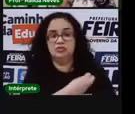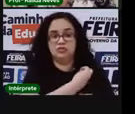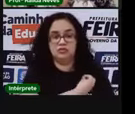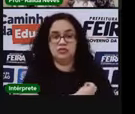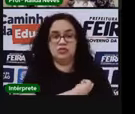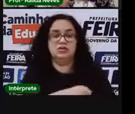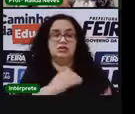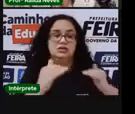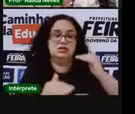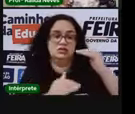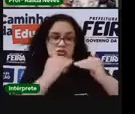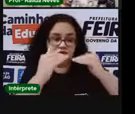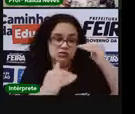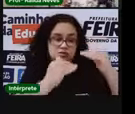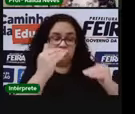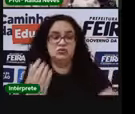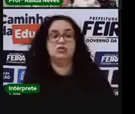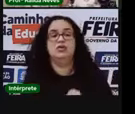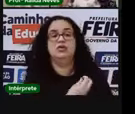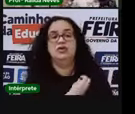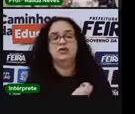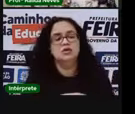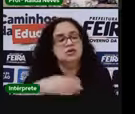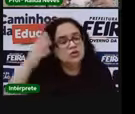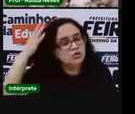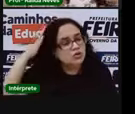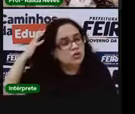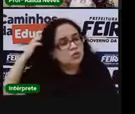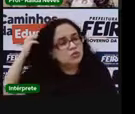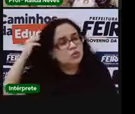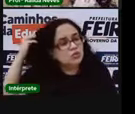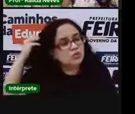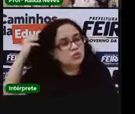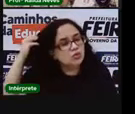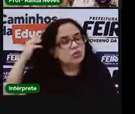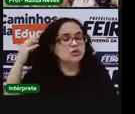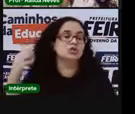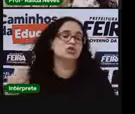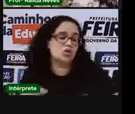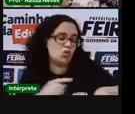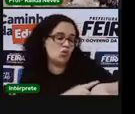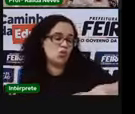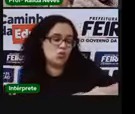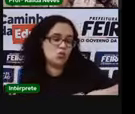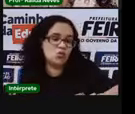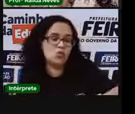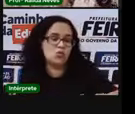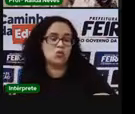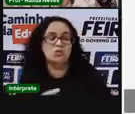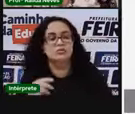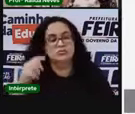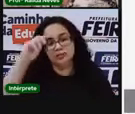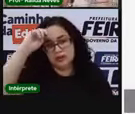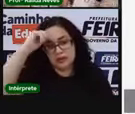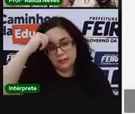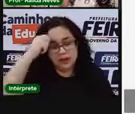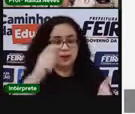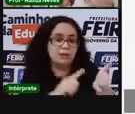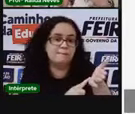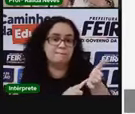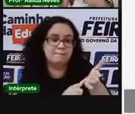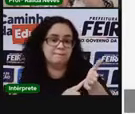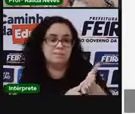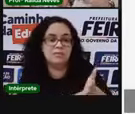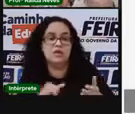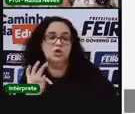na nossa sobrevivência. Então, os nossos cabelos, a nossa cor de pele, a nossa unha, o nosso jeito de ser,